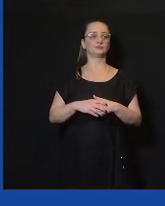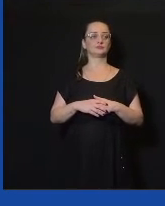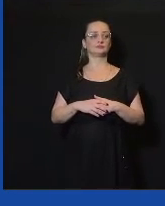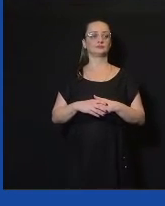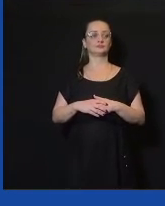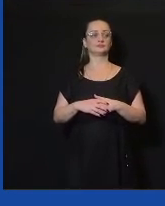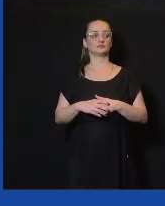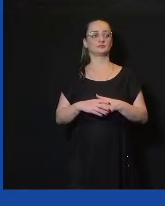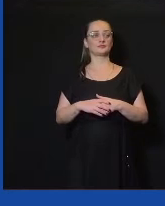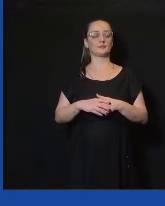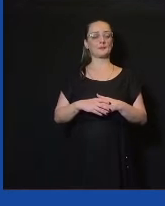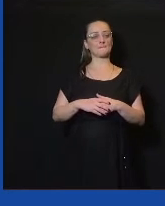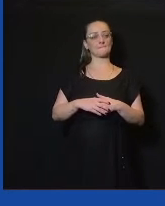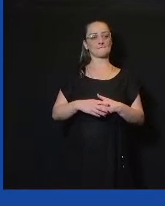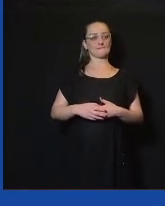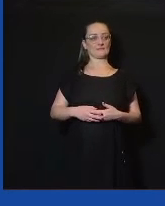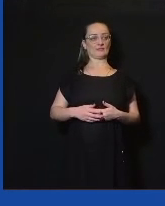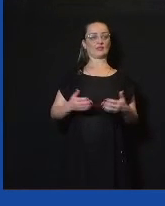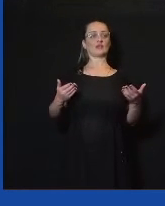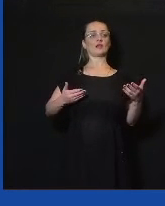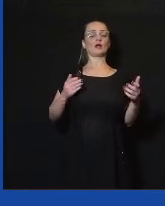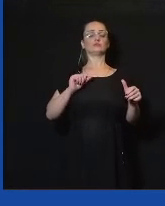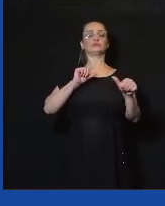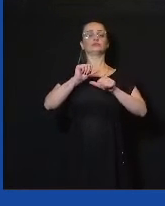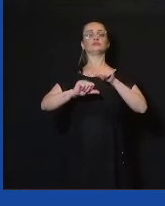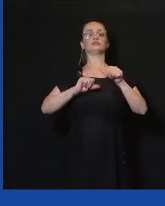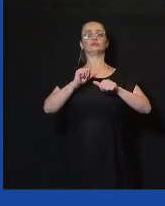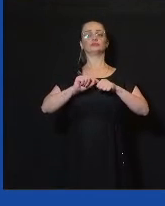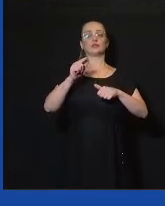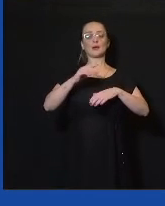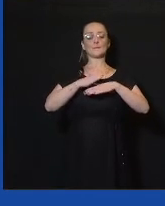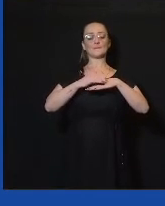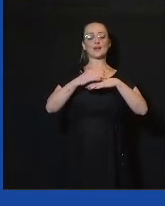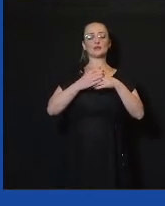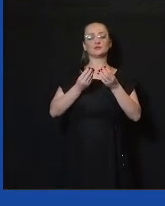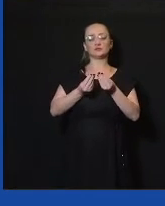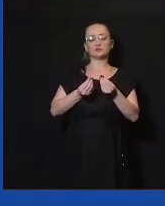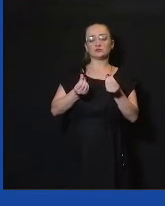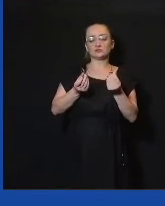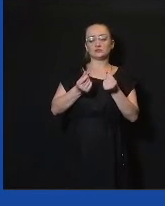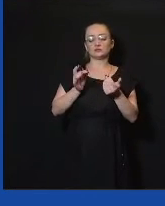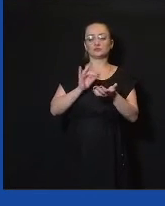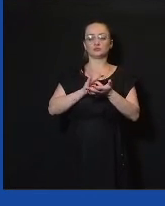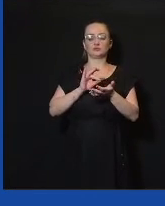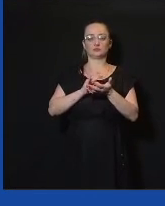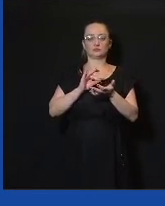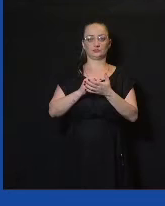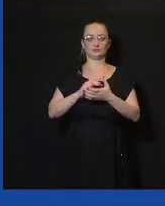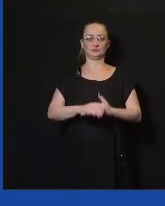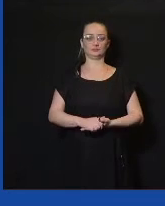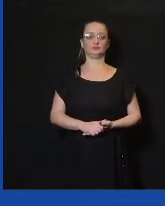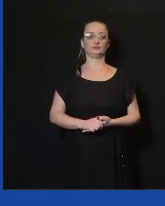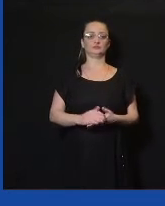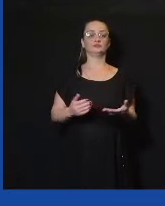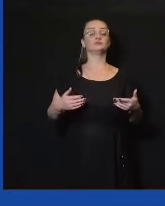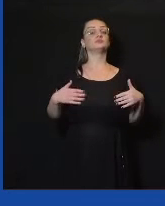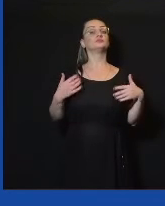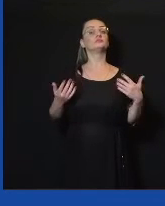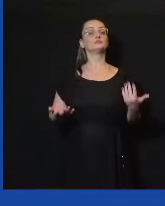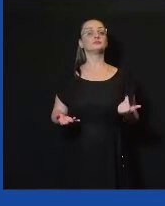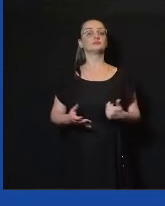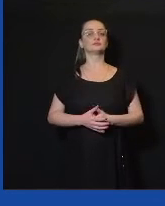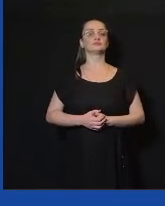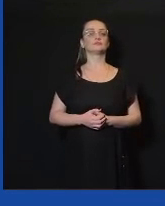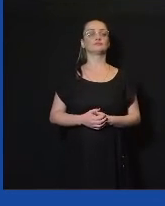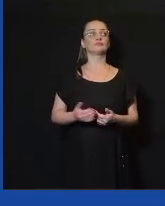E meio que tornou a pele mais sensível à realidade da desigualdade. E aí